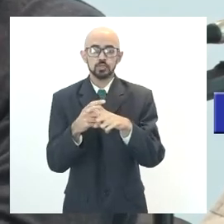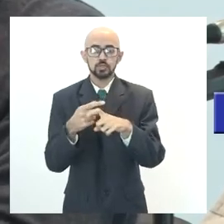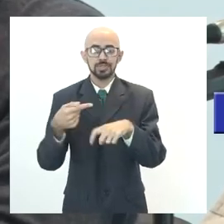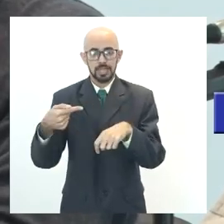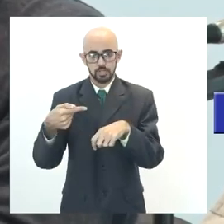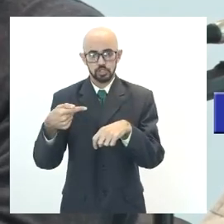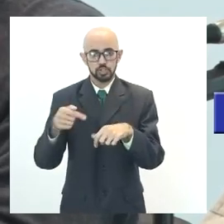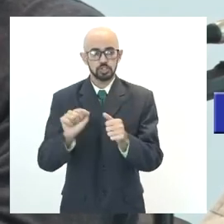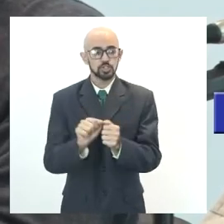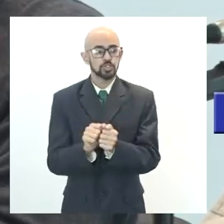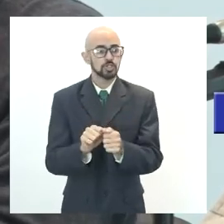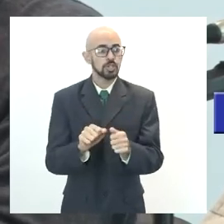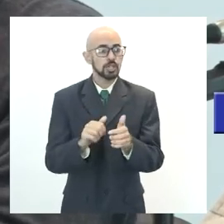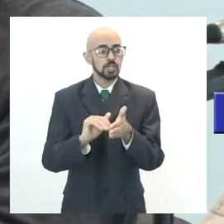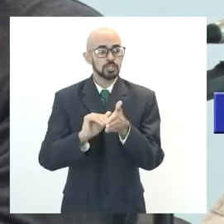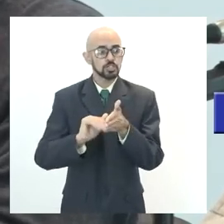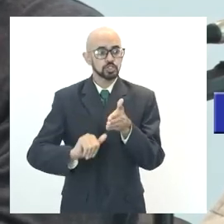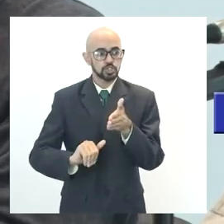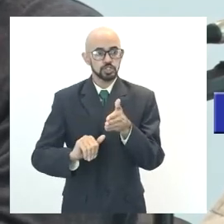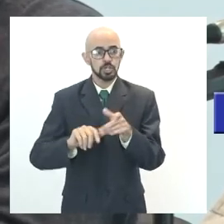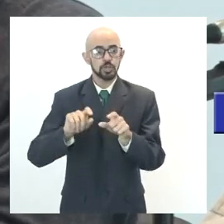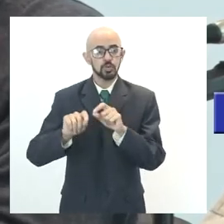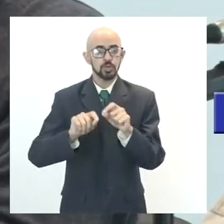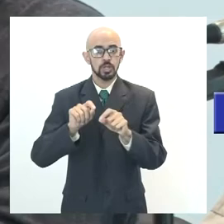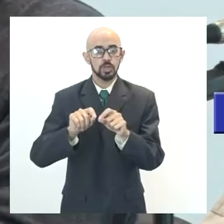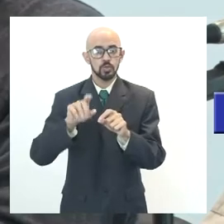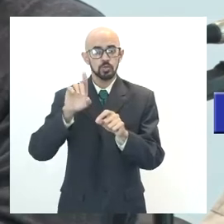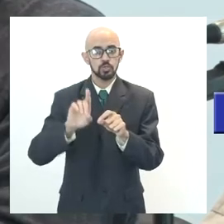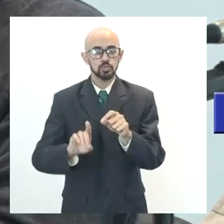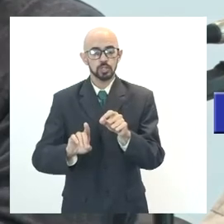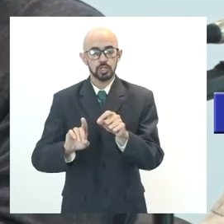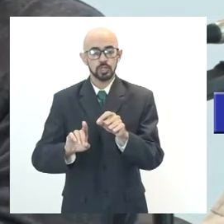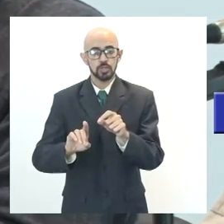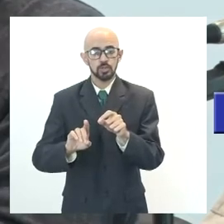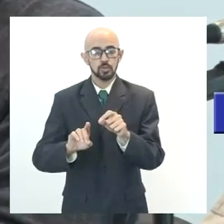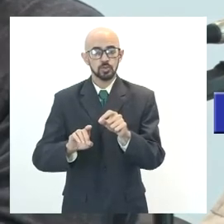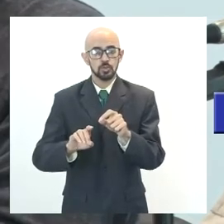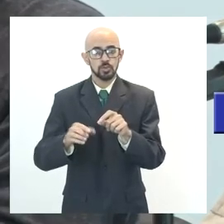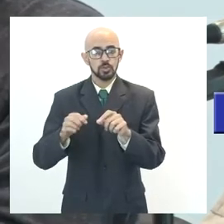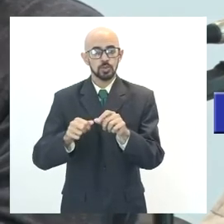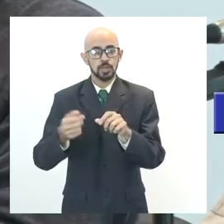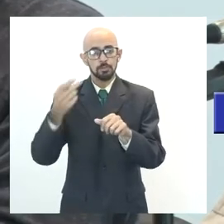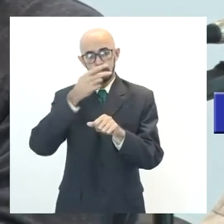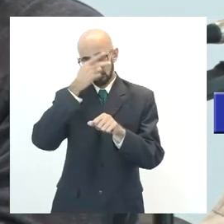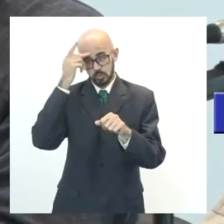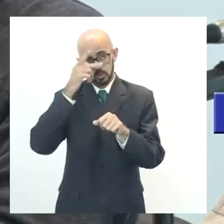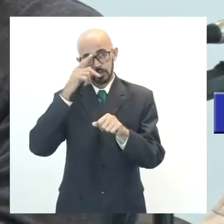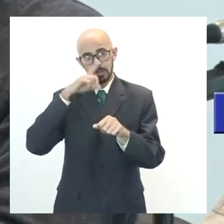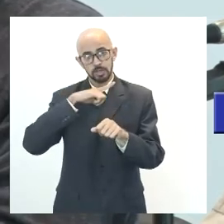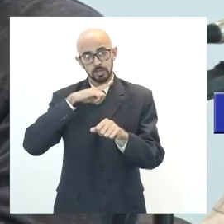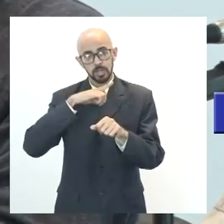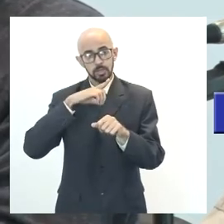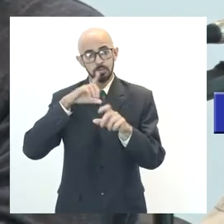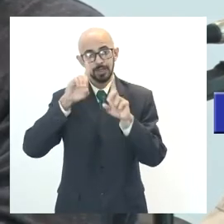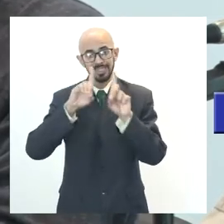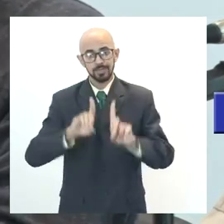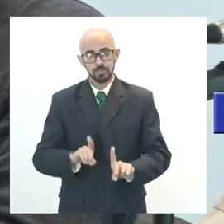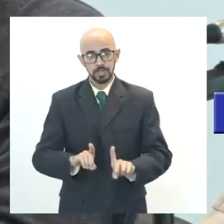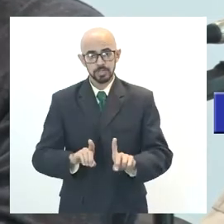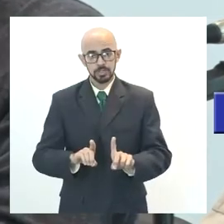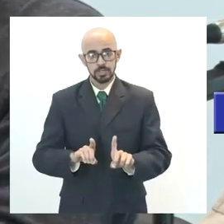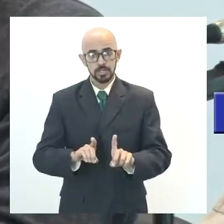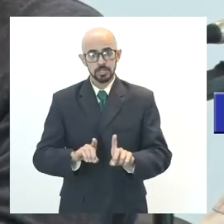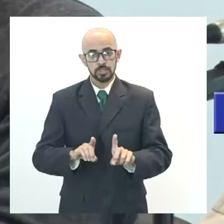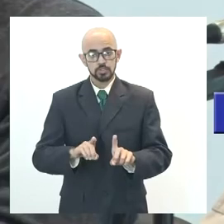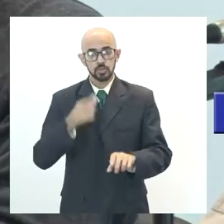eles tiram o direito do elemento que tenha uma deficiência física concorrer a uma vaga